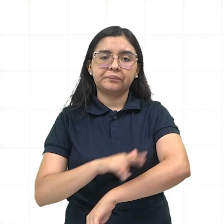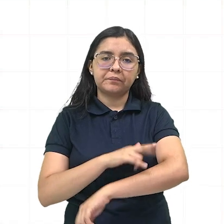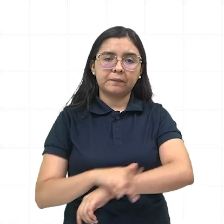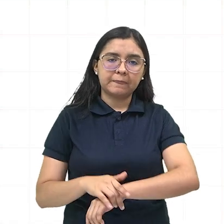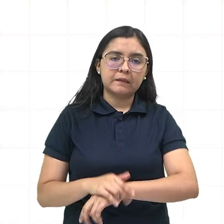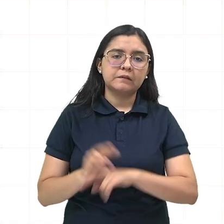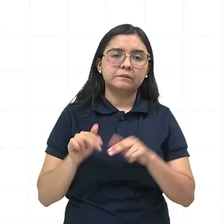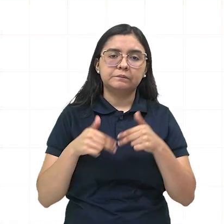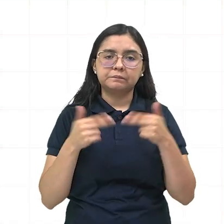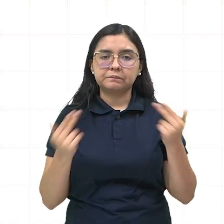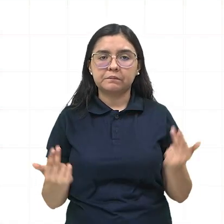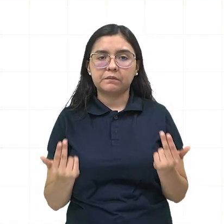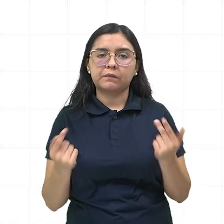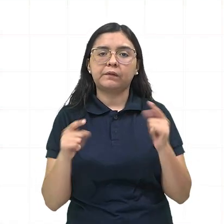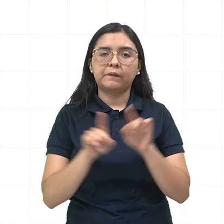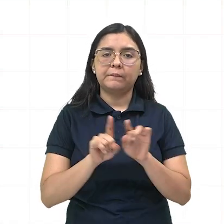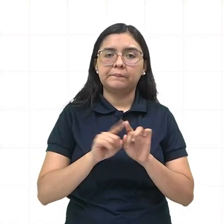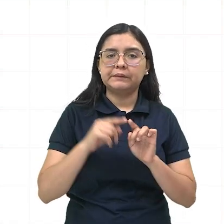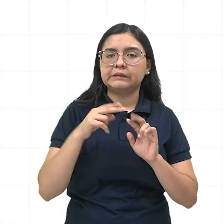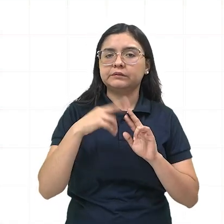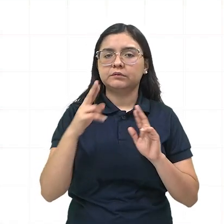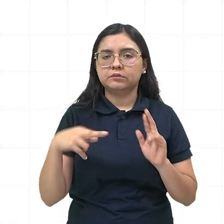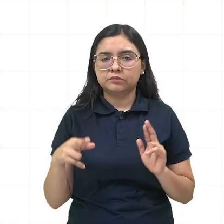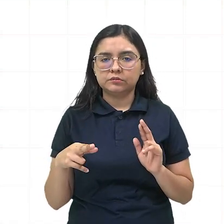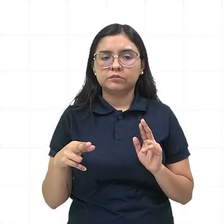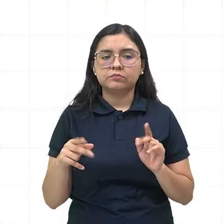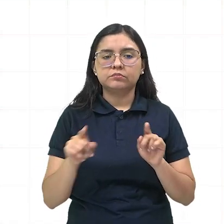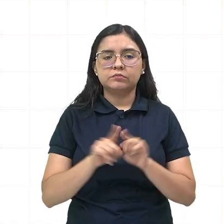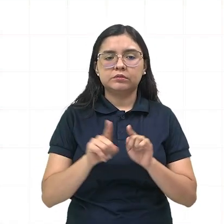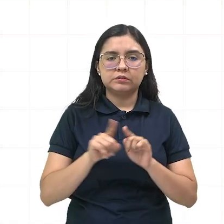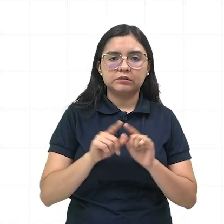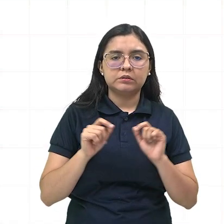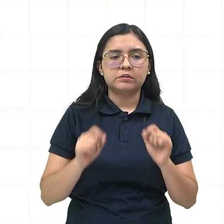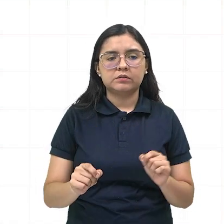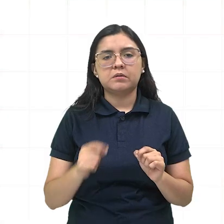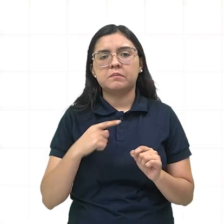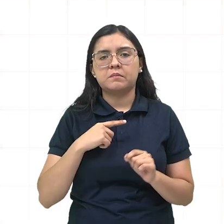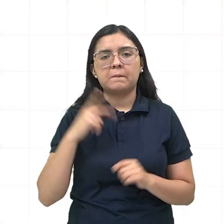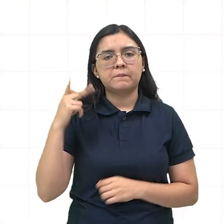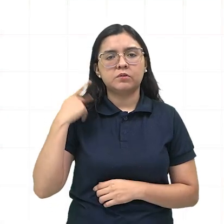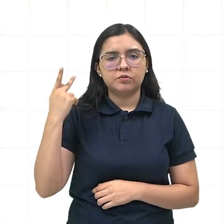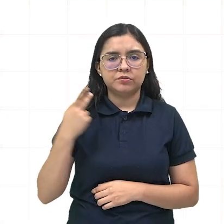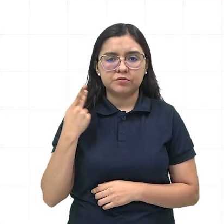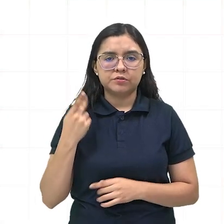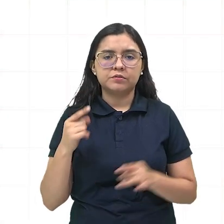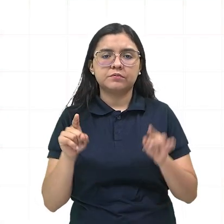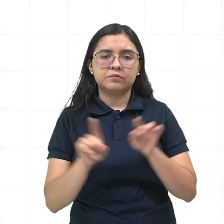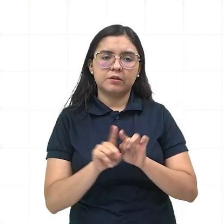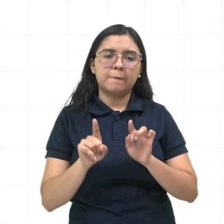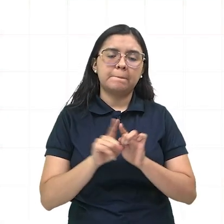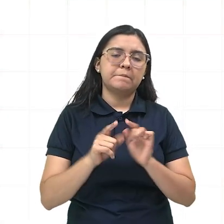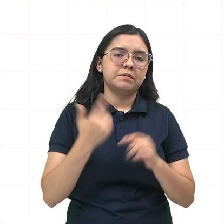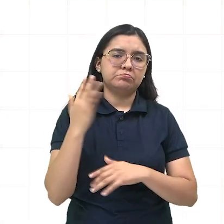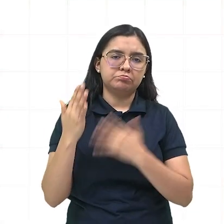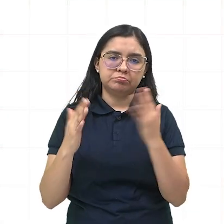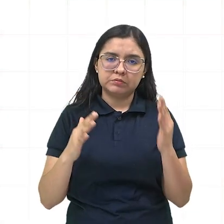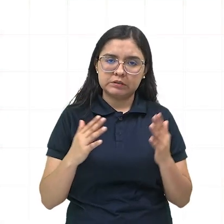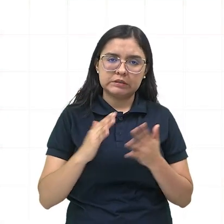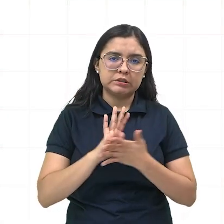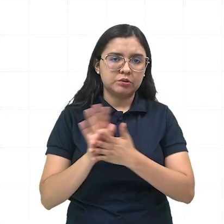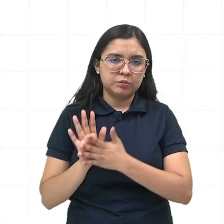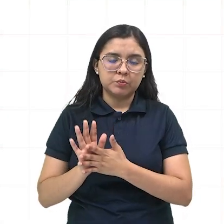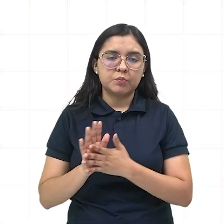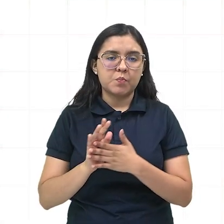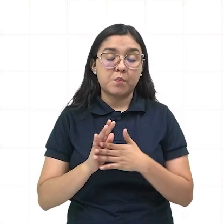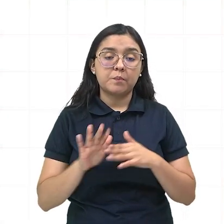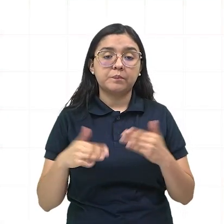sua etnia, da sua religião, perseguição política, né, ou mesmo catástrofes naturais, como a gente falou.